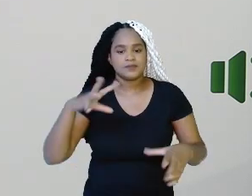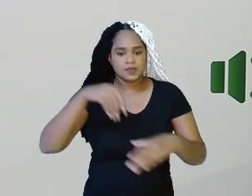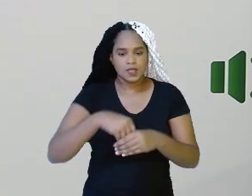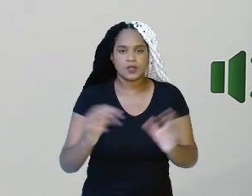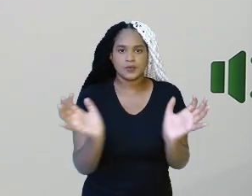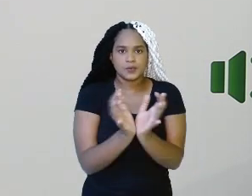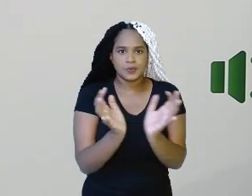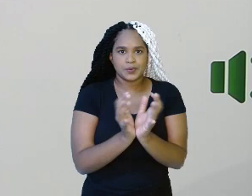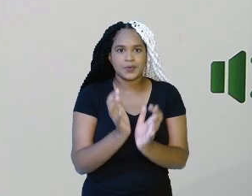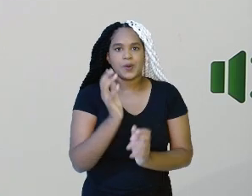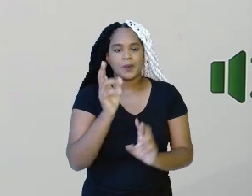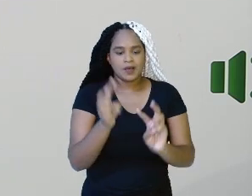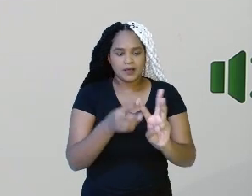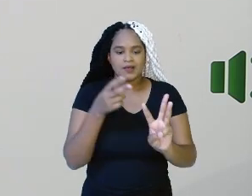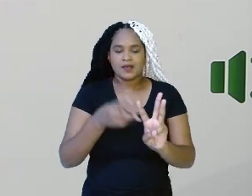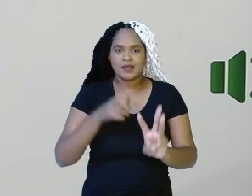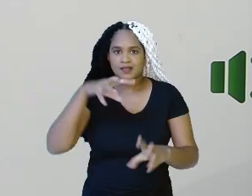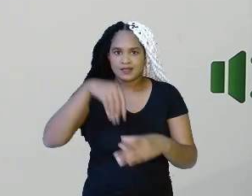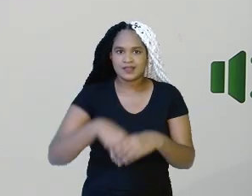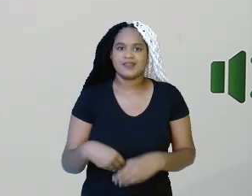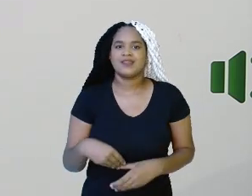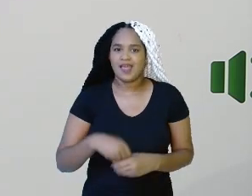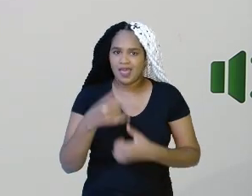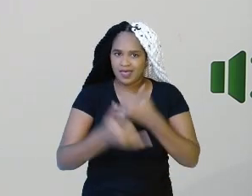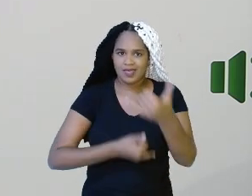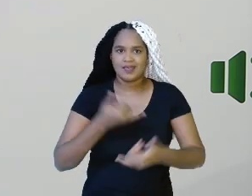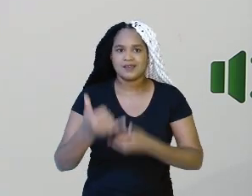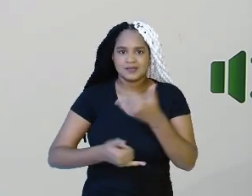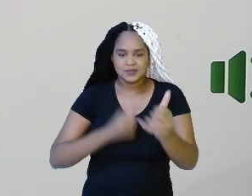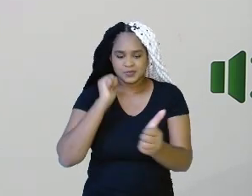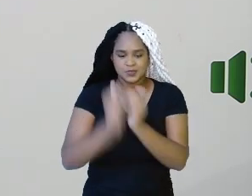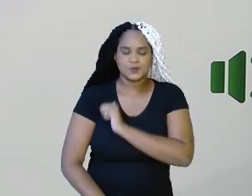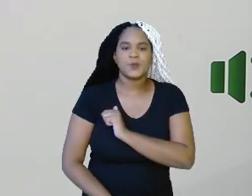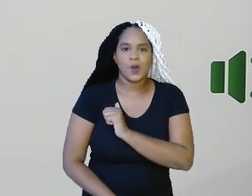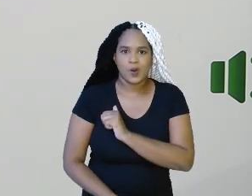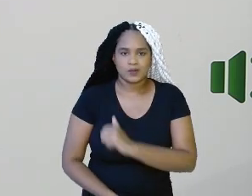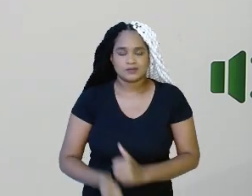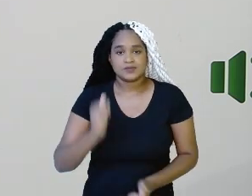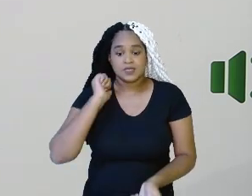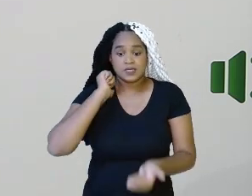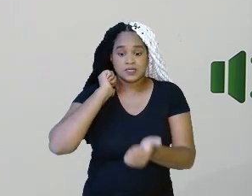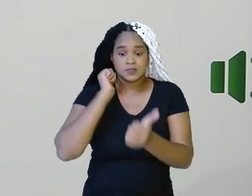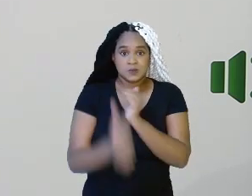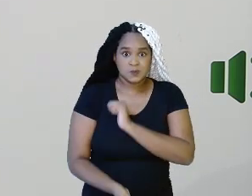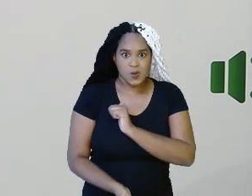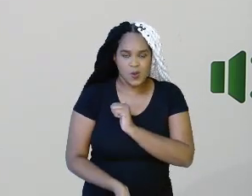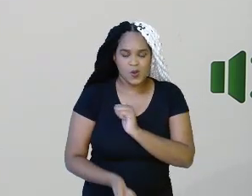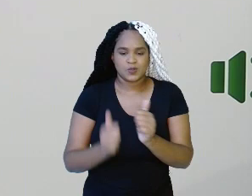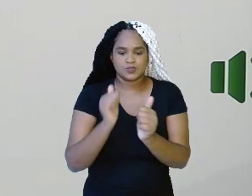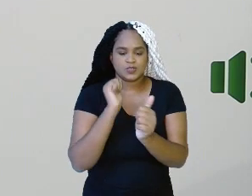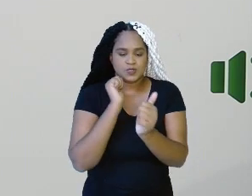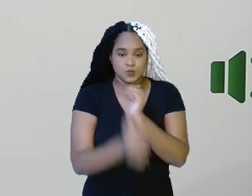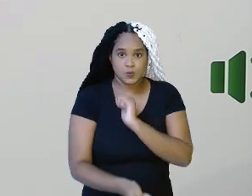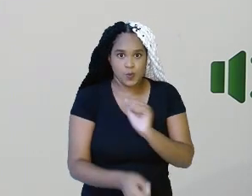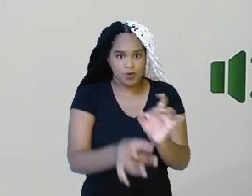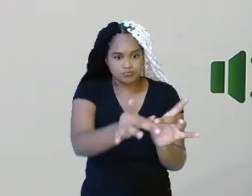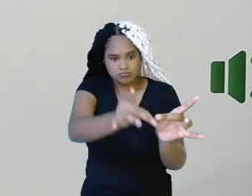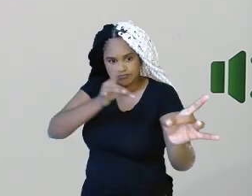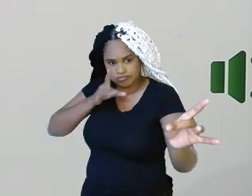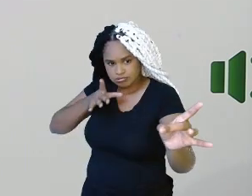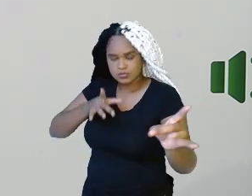existem os jogos entre eles, né? E são jogos de competição de arco e flecha,